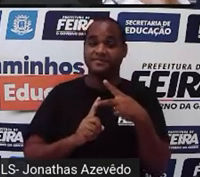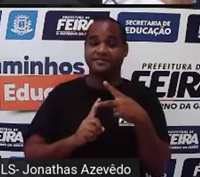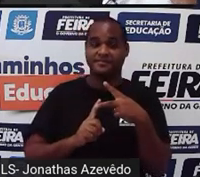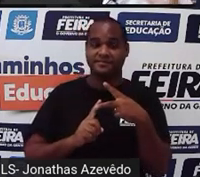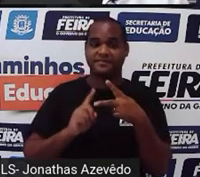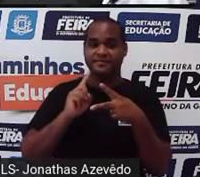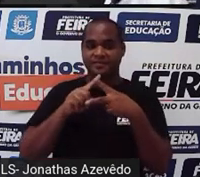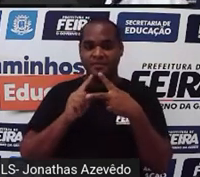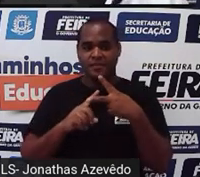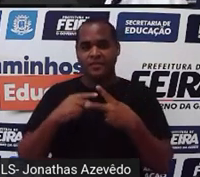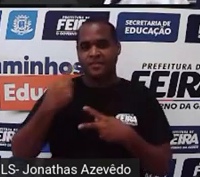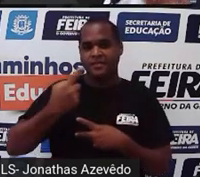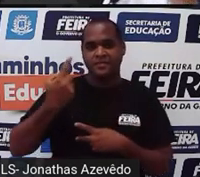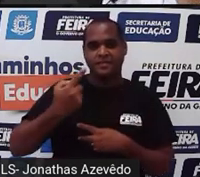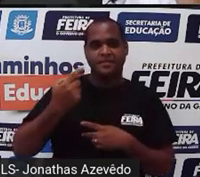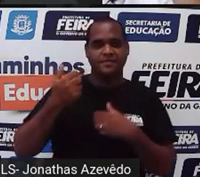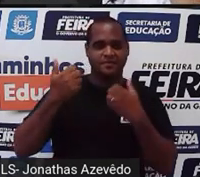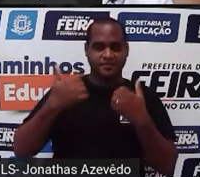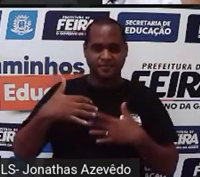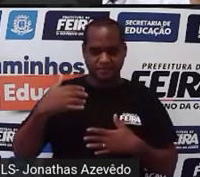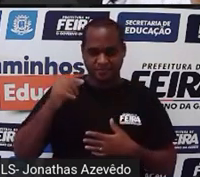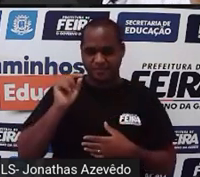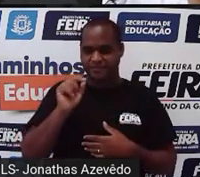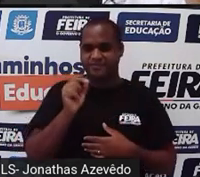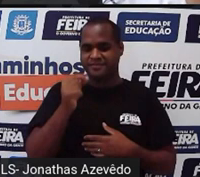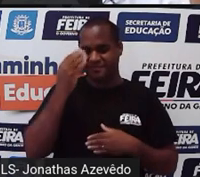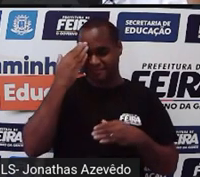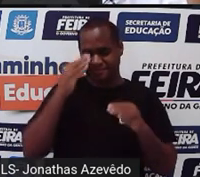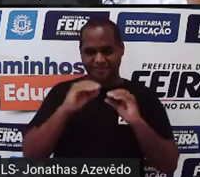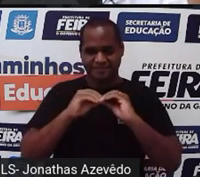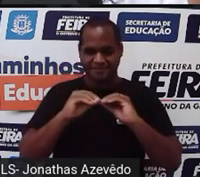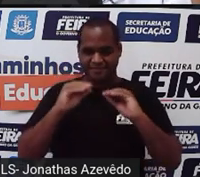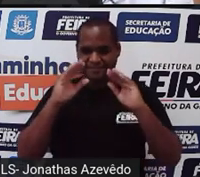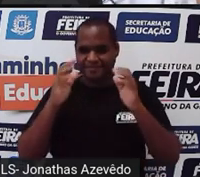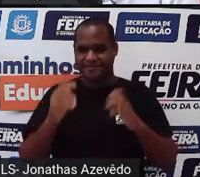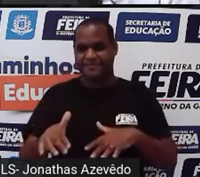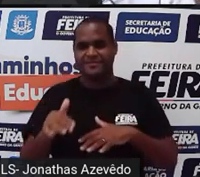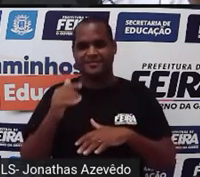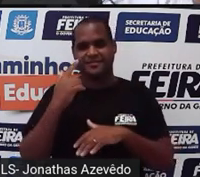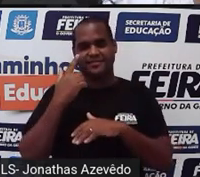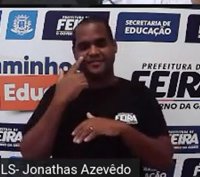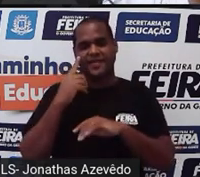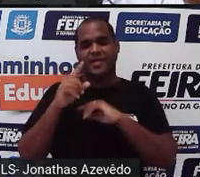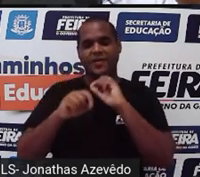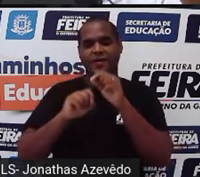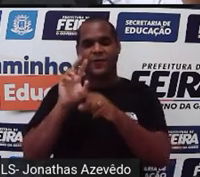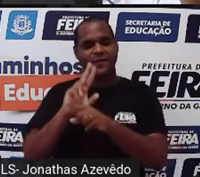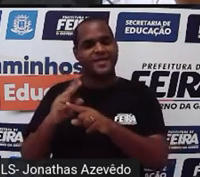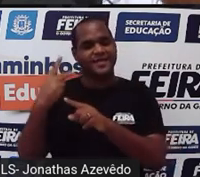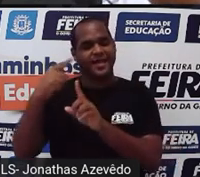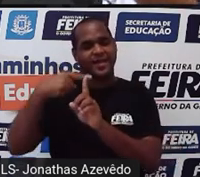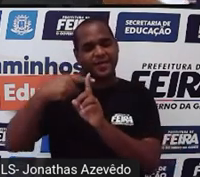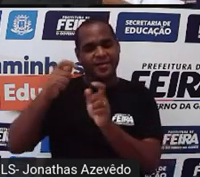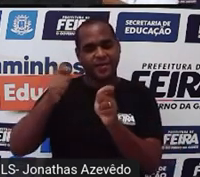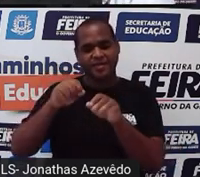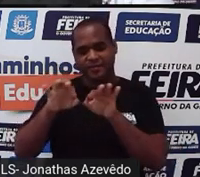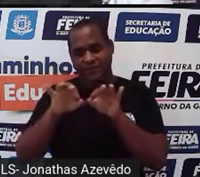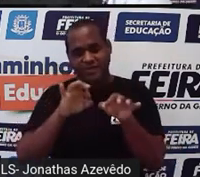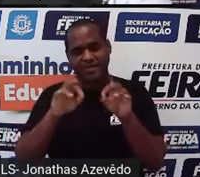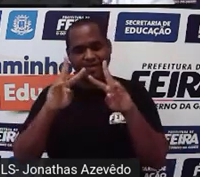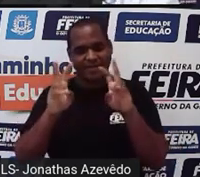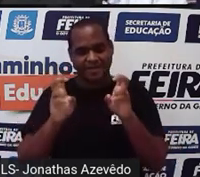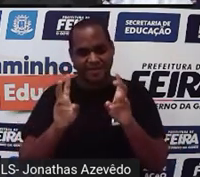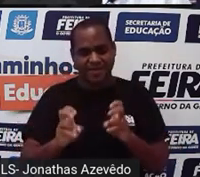então em primeiro lugar a gente tem que entender que a usar a adição para se resolver